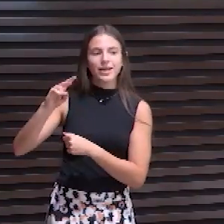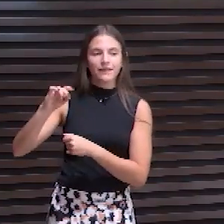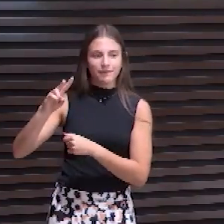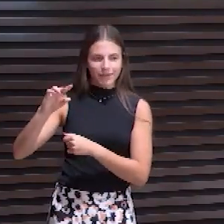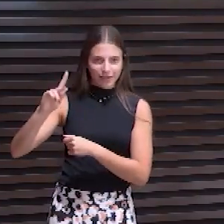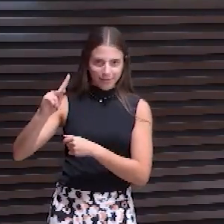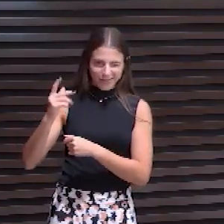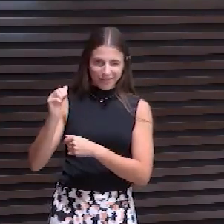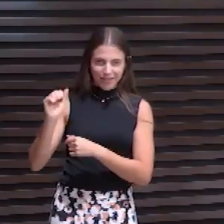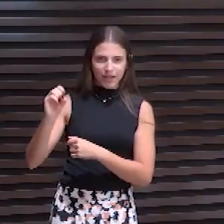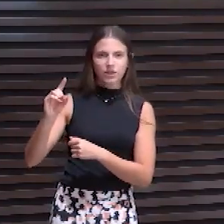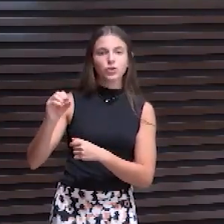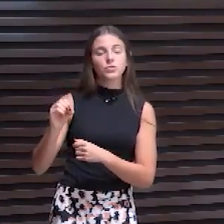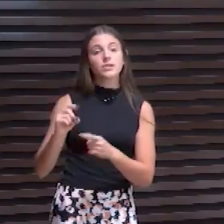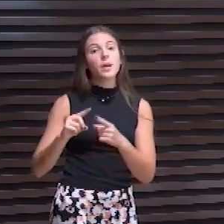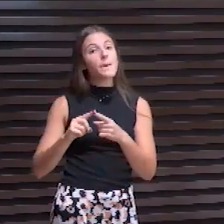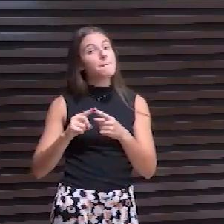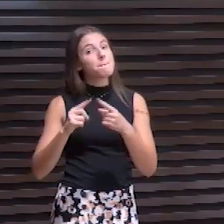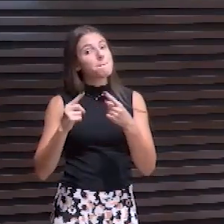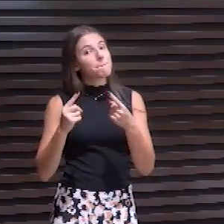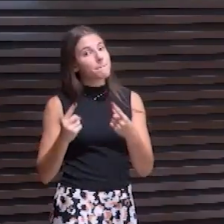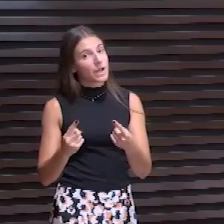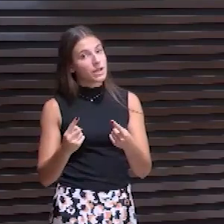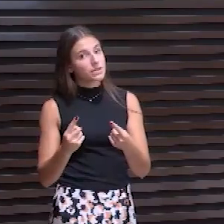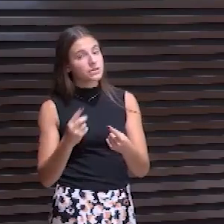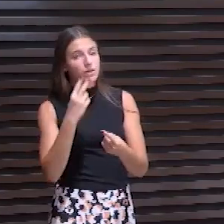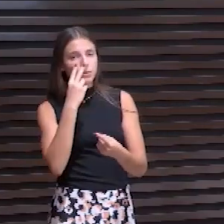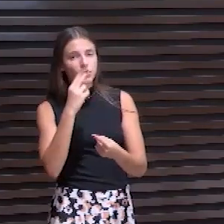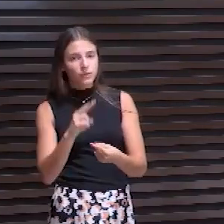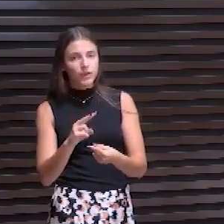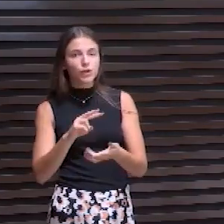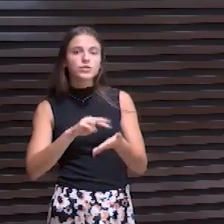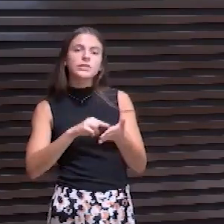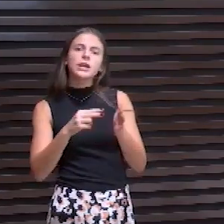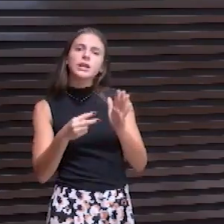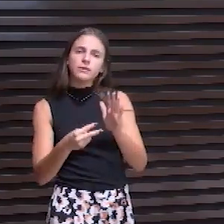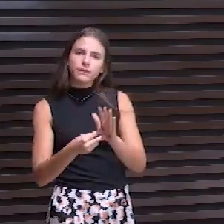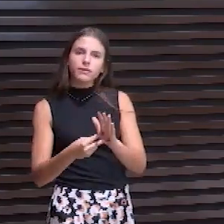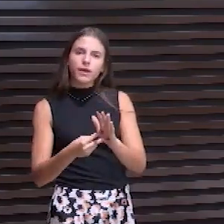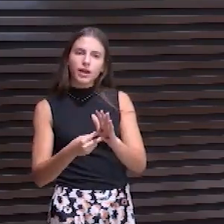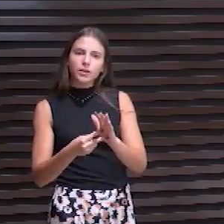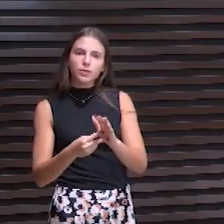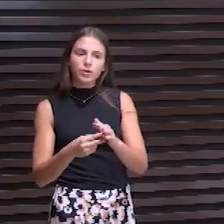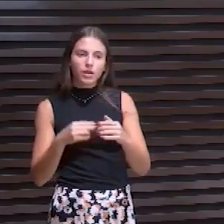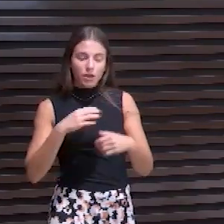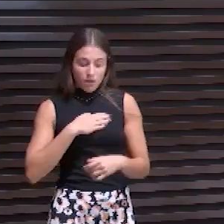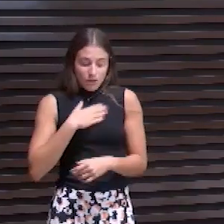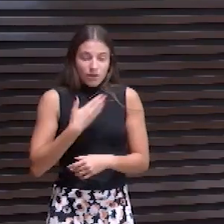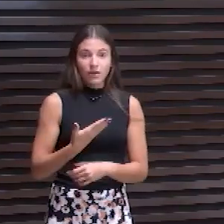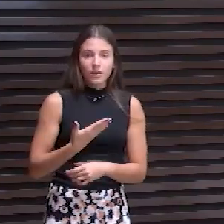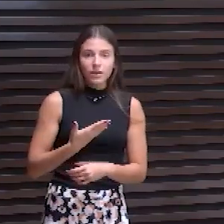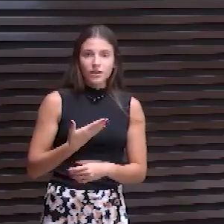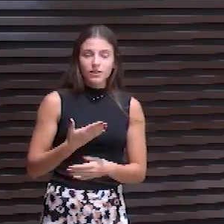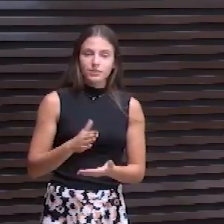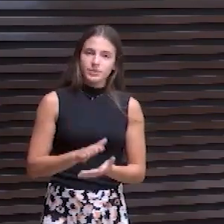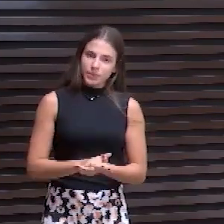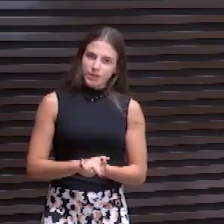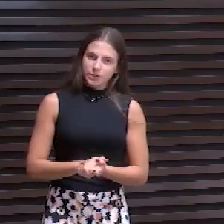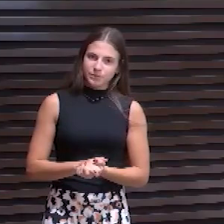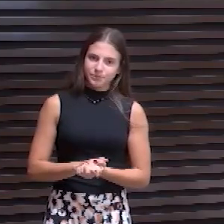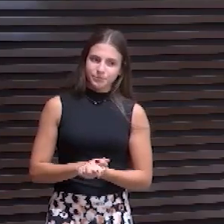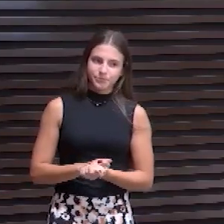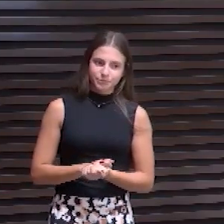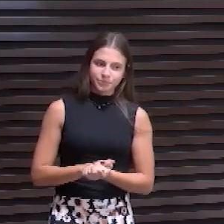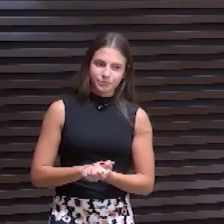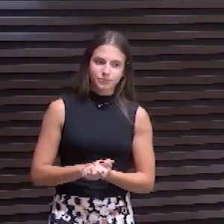Só que nós vamos ver que aqui, na verdade, o sentido dessa palavra é espantados, chocados.